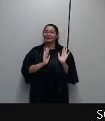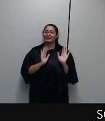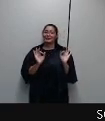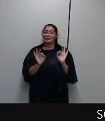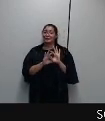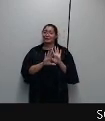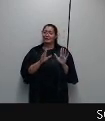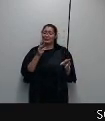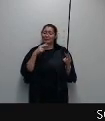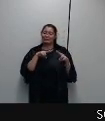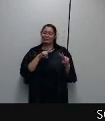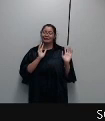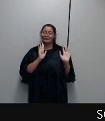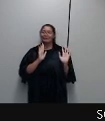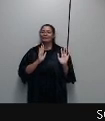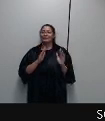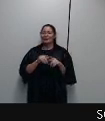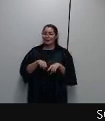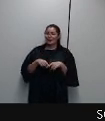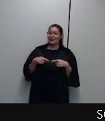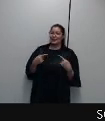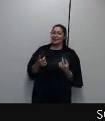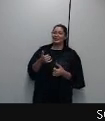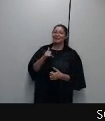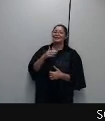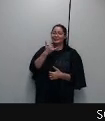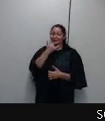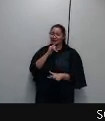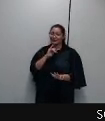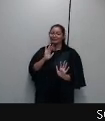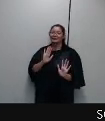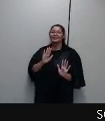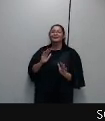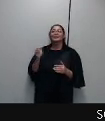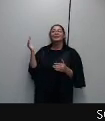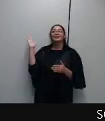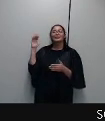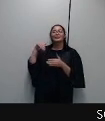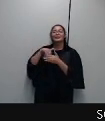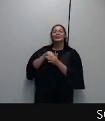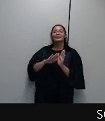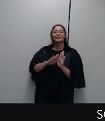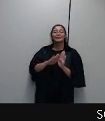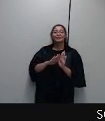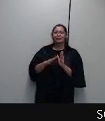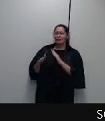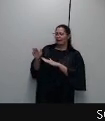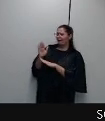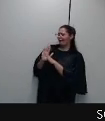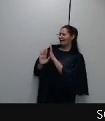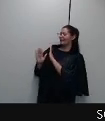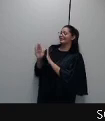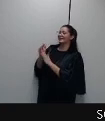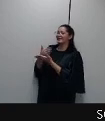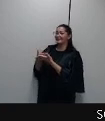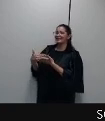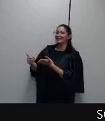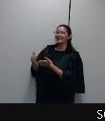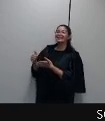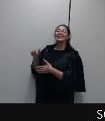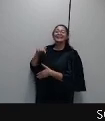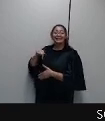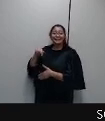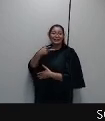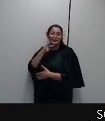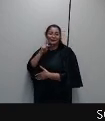observação mas por favor agora para o seu voto E é só compra eliminar esse assunto que